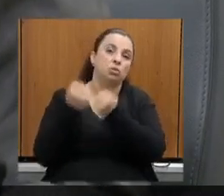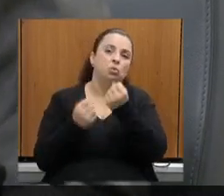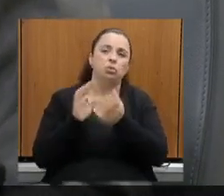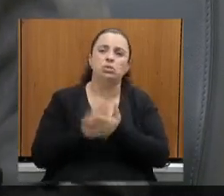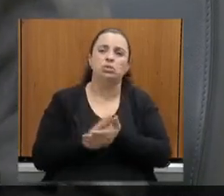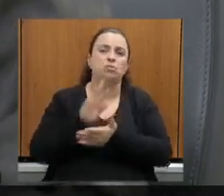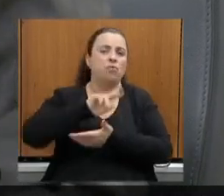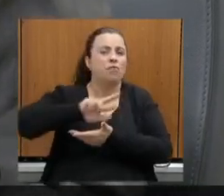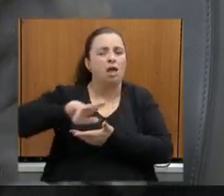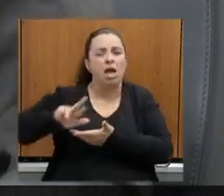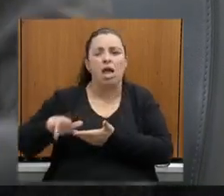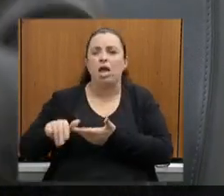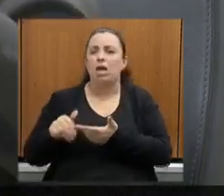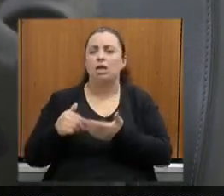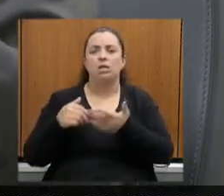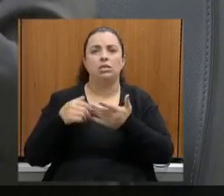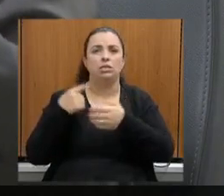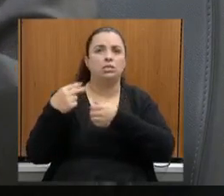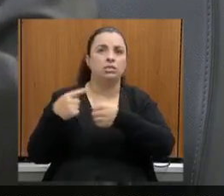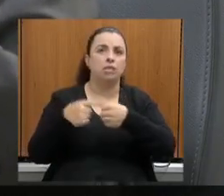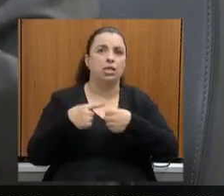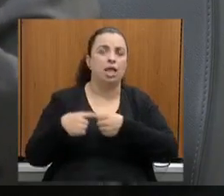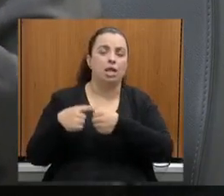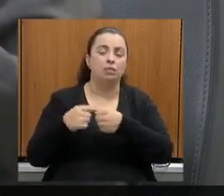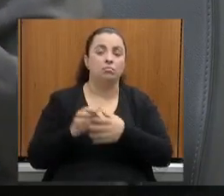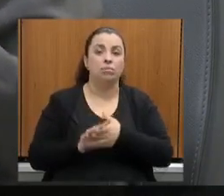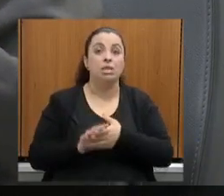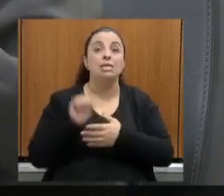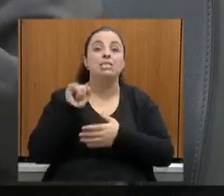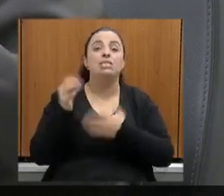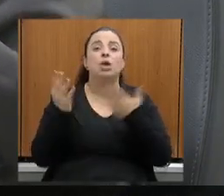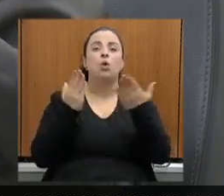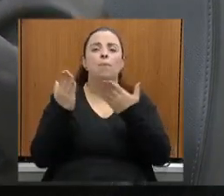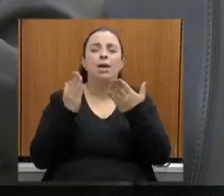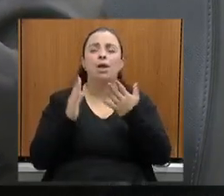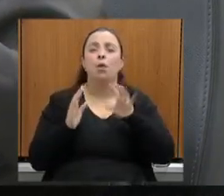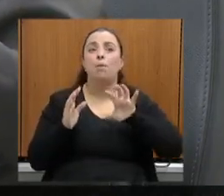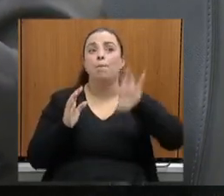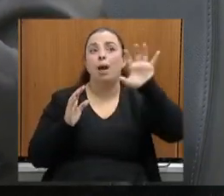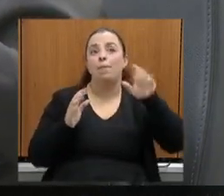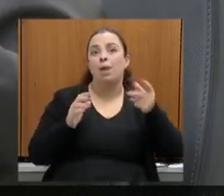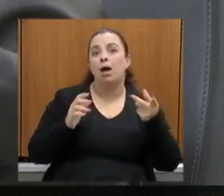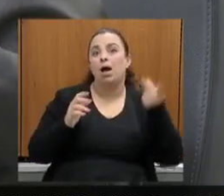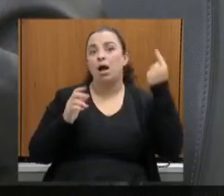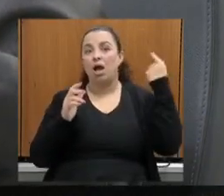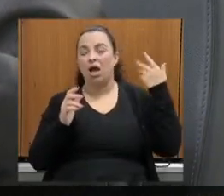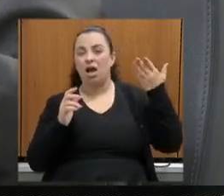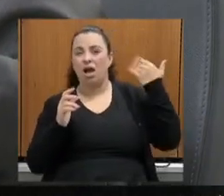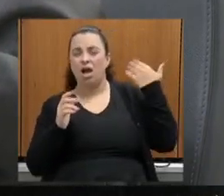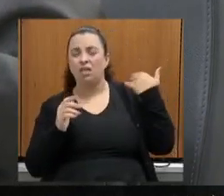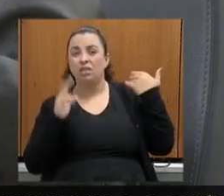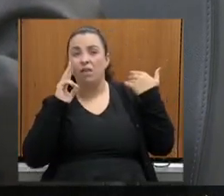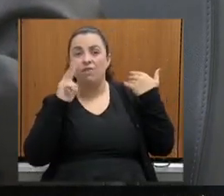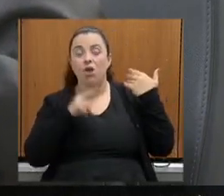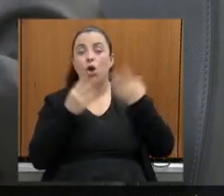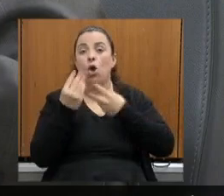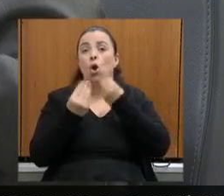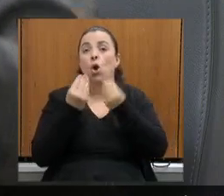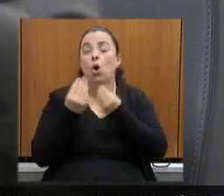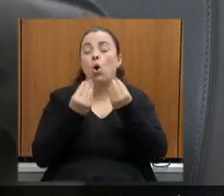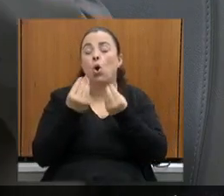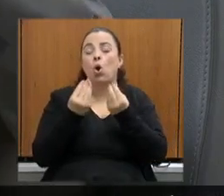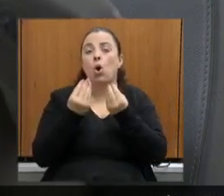Ribeiro Mineiro perdão é olhando no mapa anteriores podem olhar um mapa anterior a gente vai ver o quanto de fato pó a